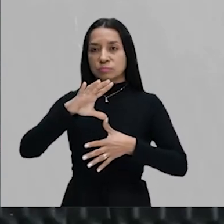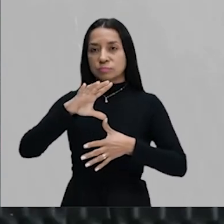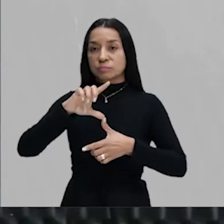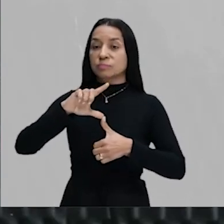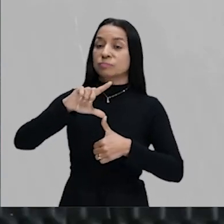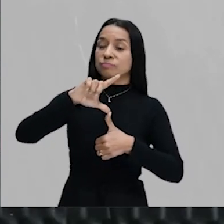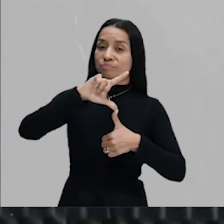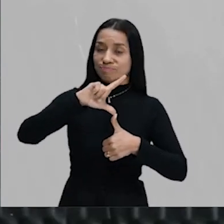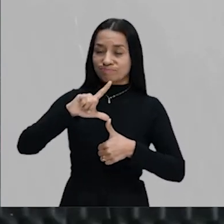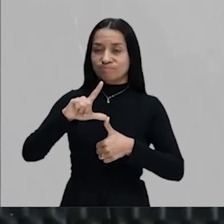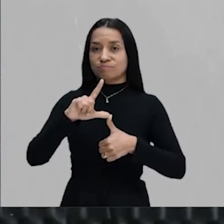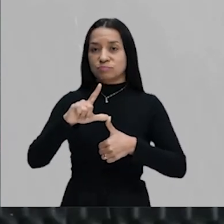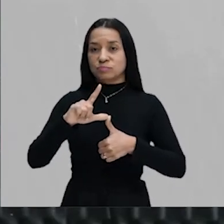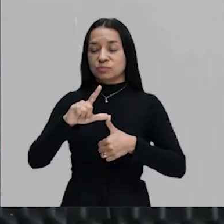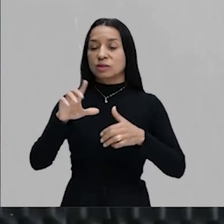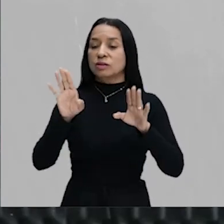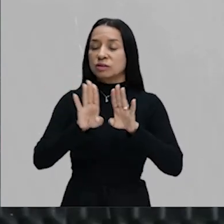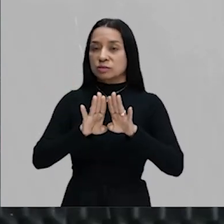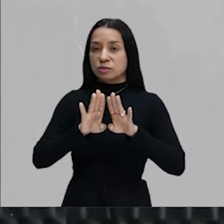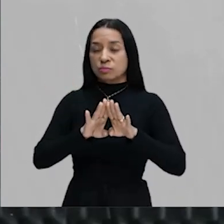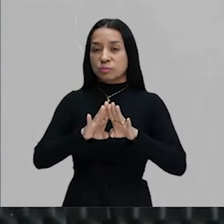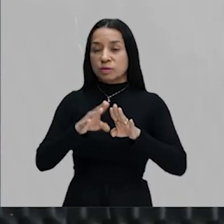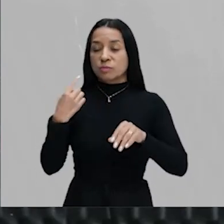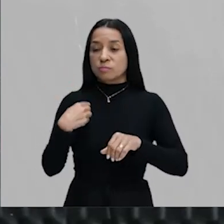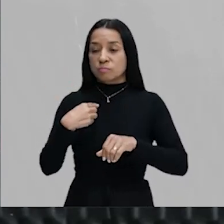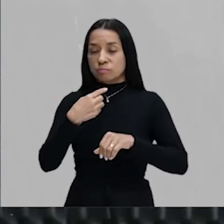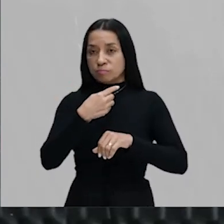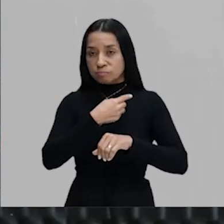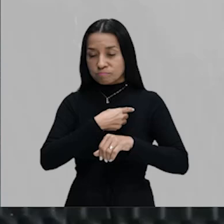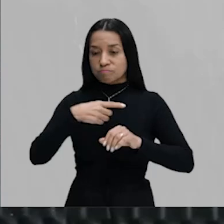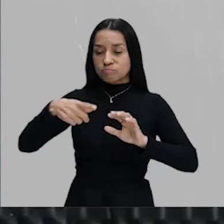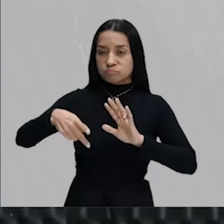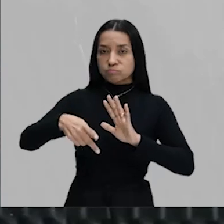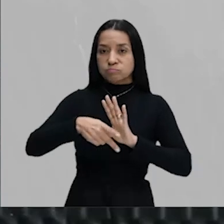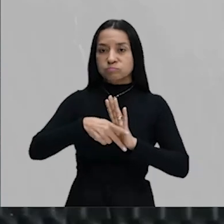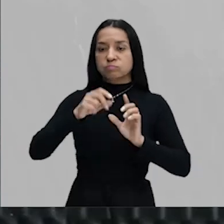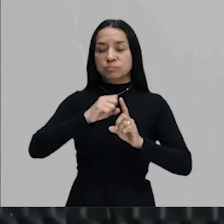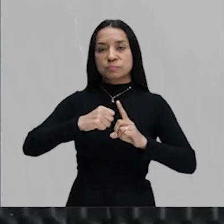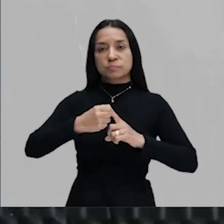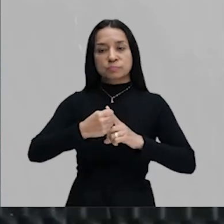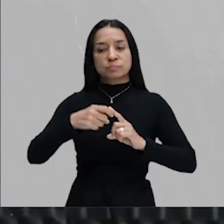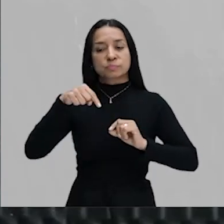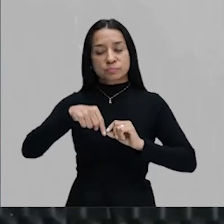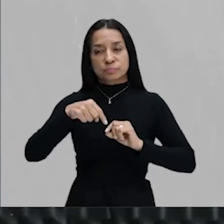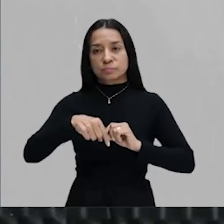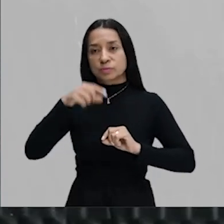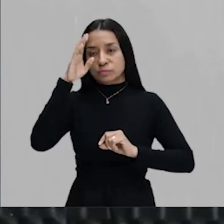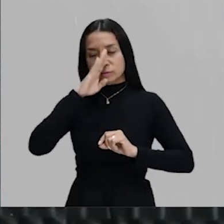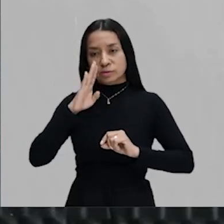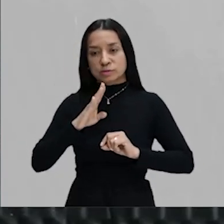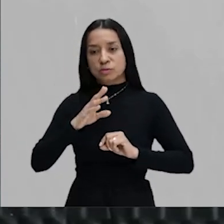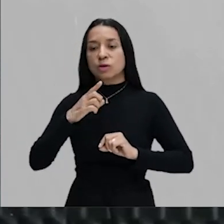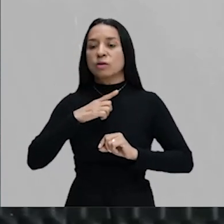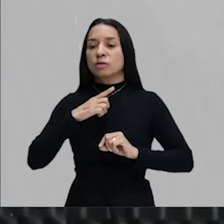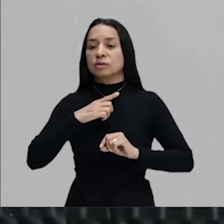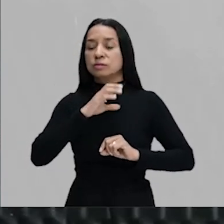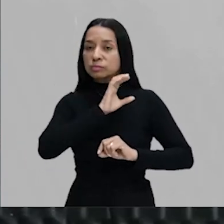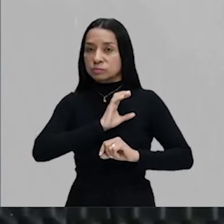nossa sociedade aqui no Brasil. Afinal de contas, nós temos o cristianismo, que é uma